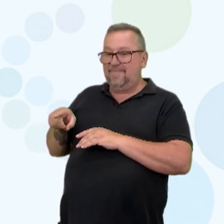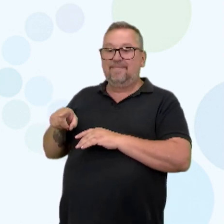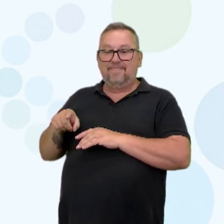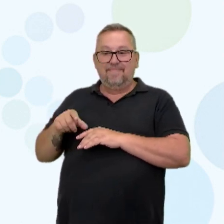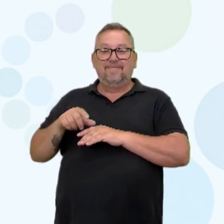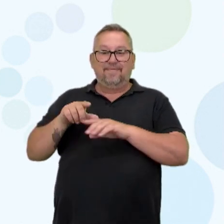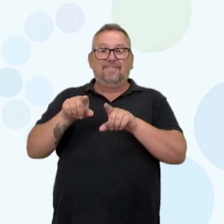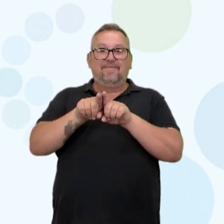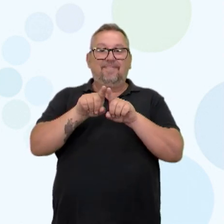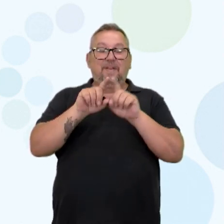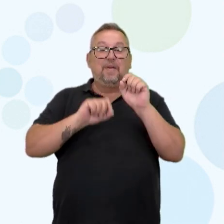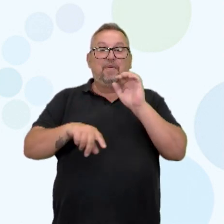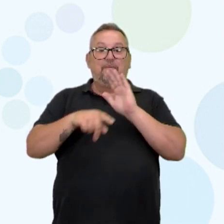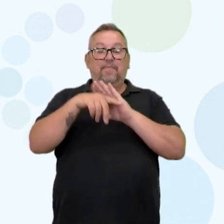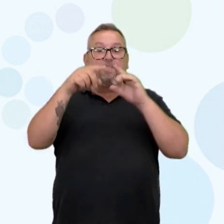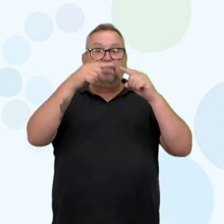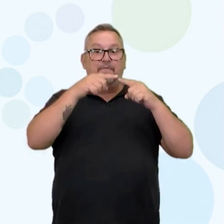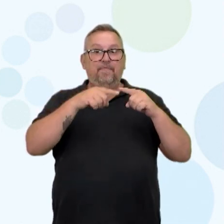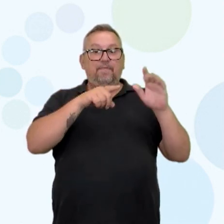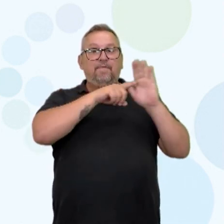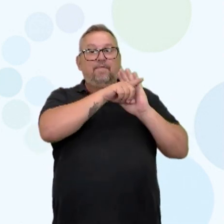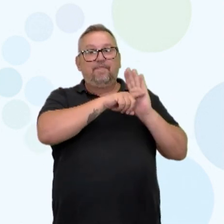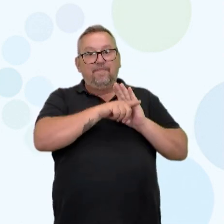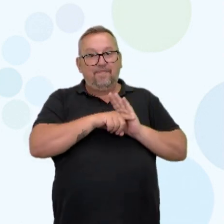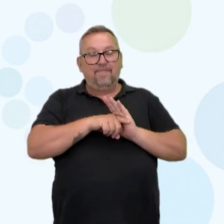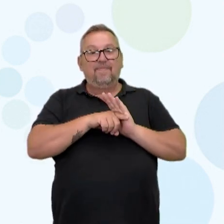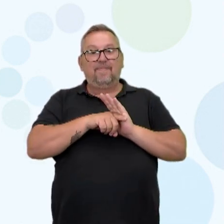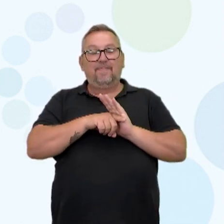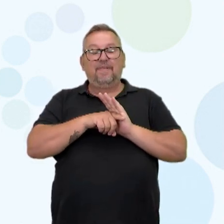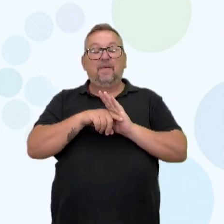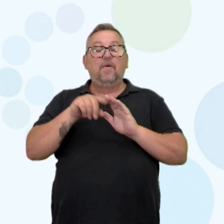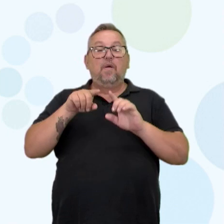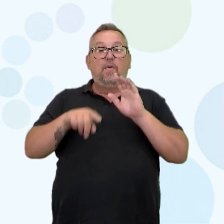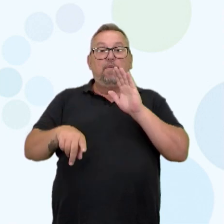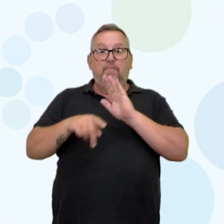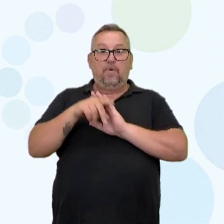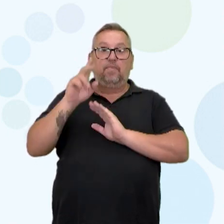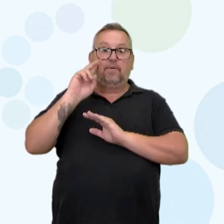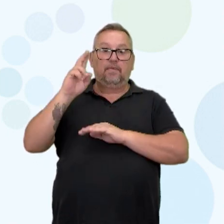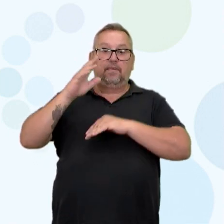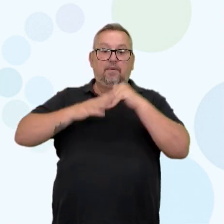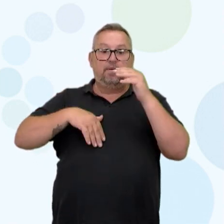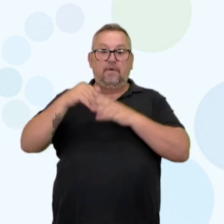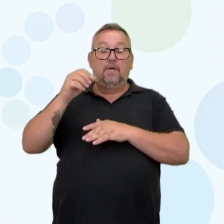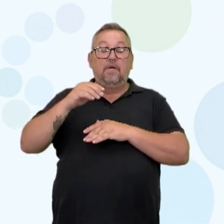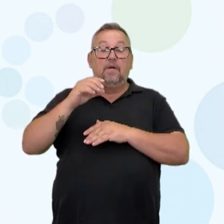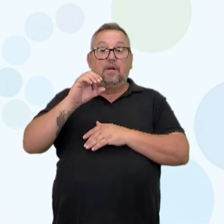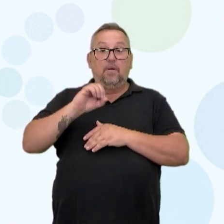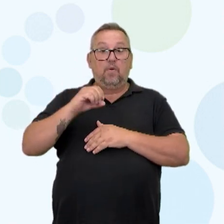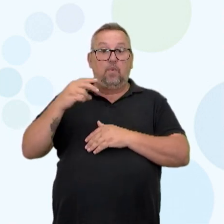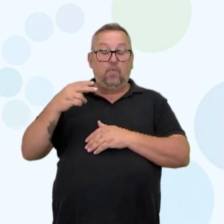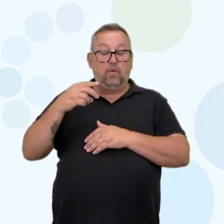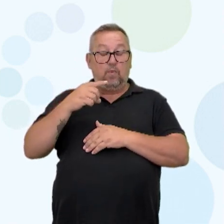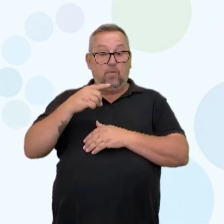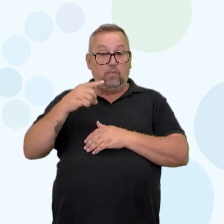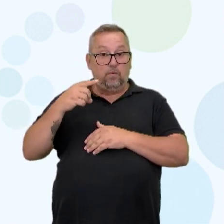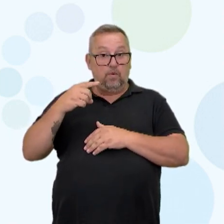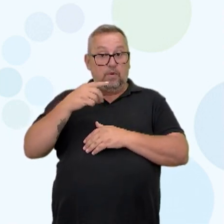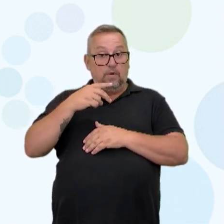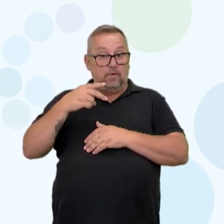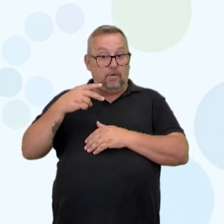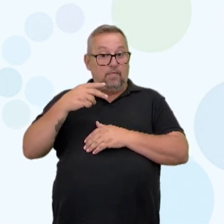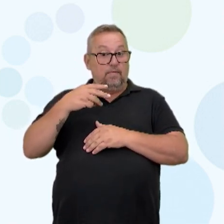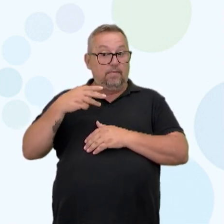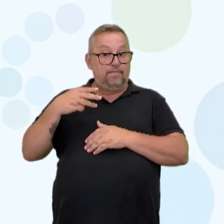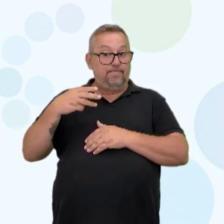parte aí, né, do investigação científica dos eixos estruturantes, que é a habilidade 01, 02 e 03, tá